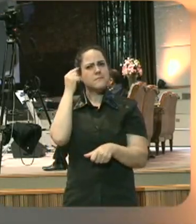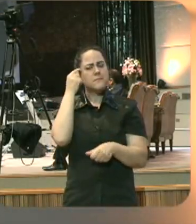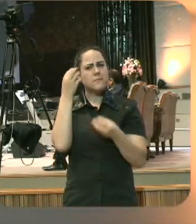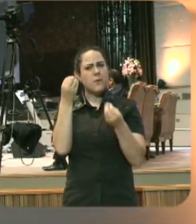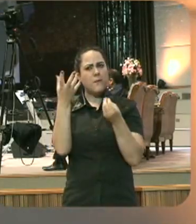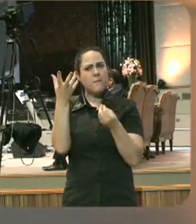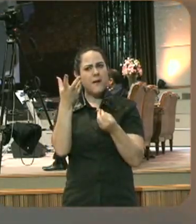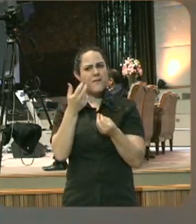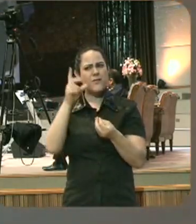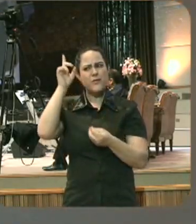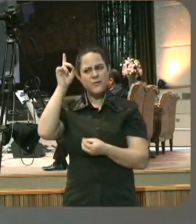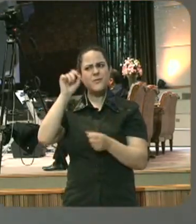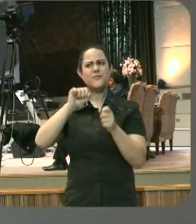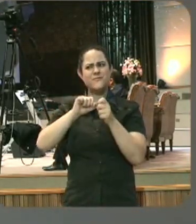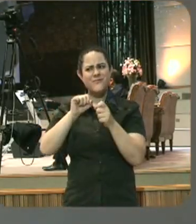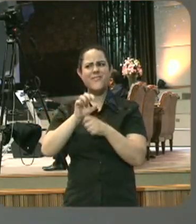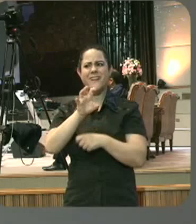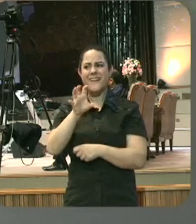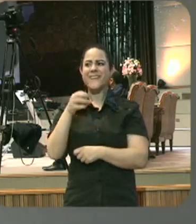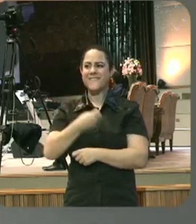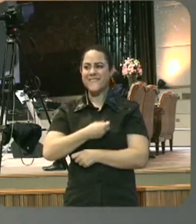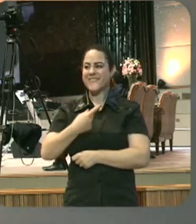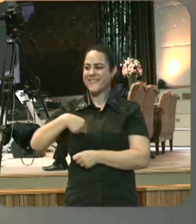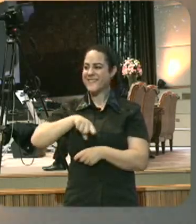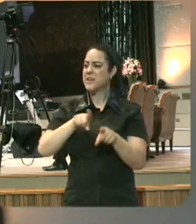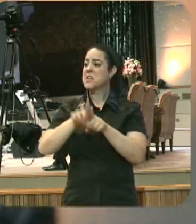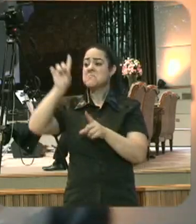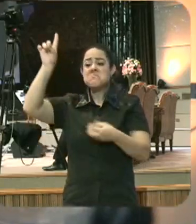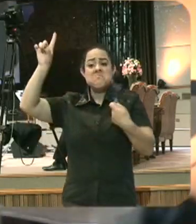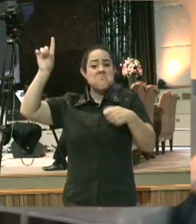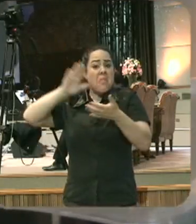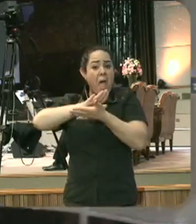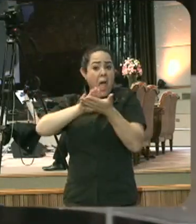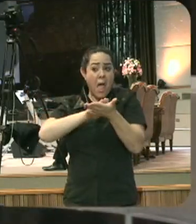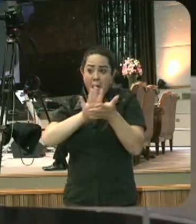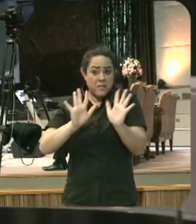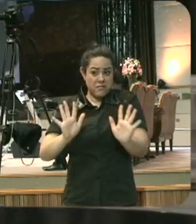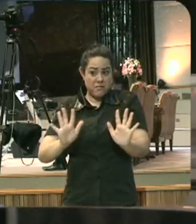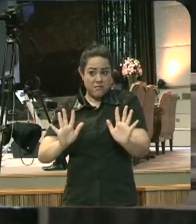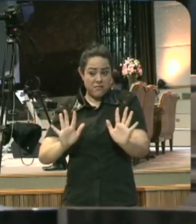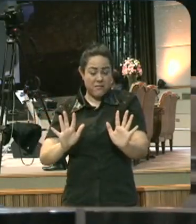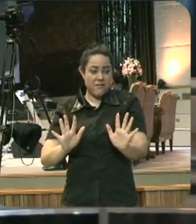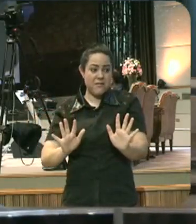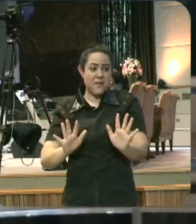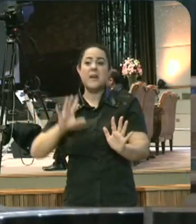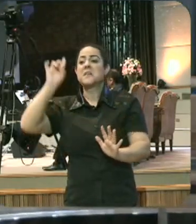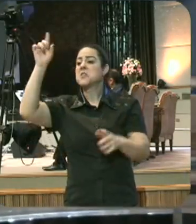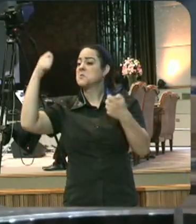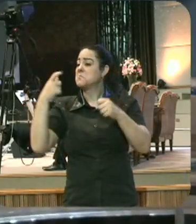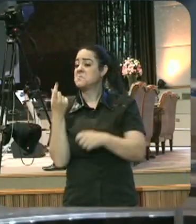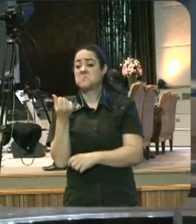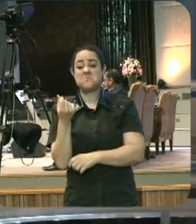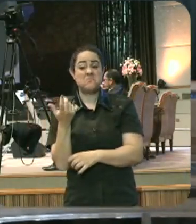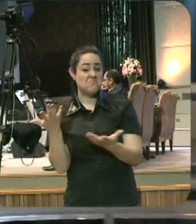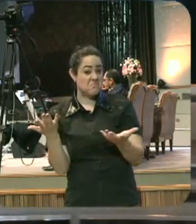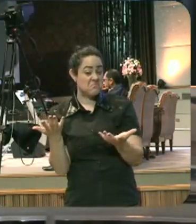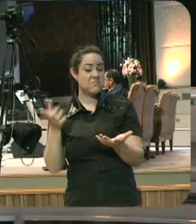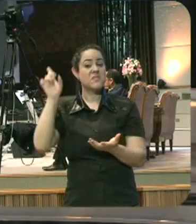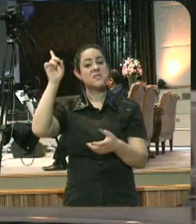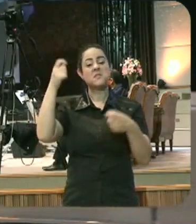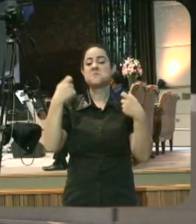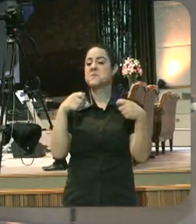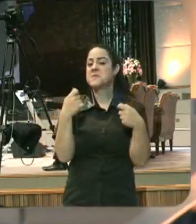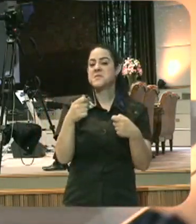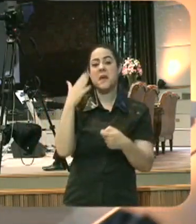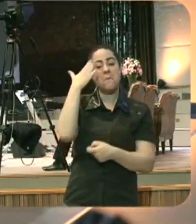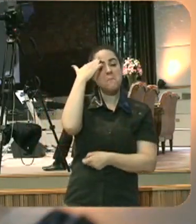isso na nossa vida, porque Deus não precisa de nada. Olha, Deus não precisa de dinheiro, Deus